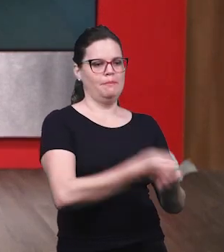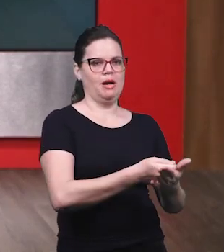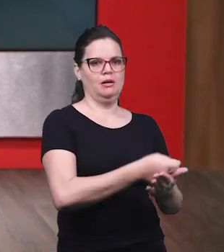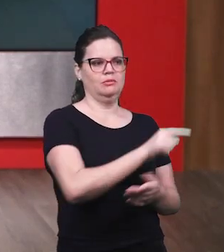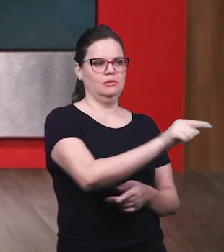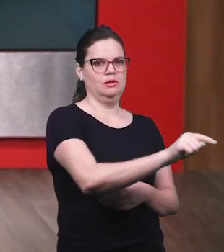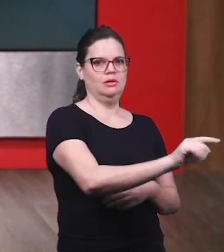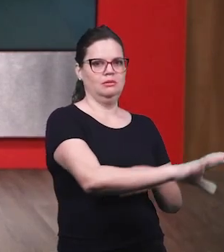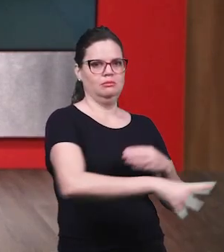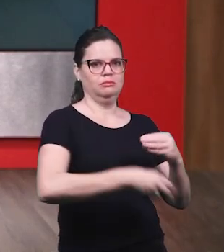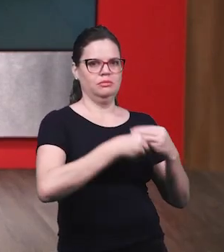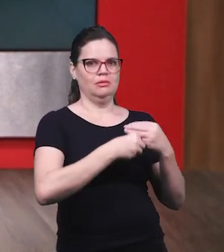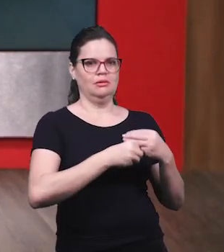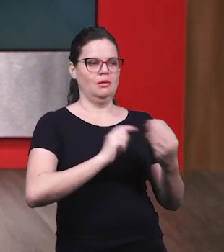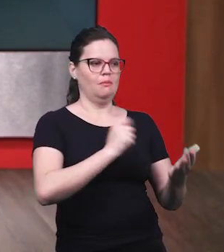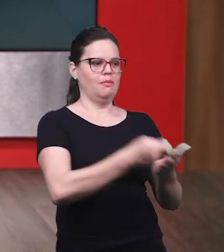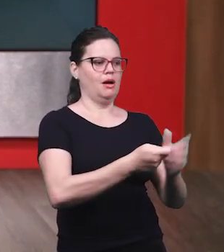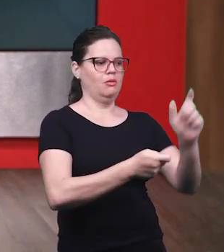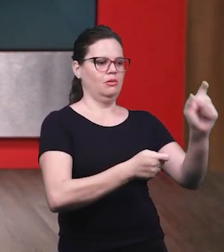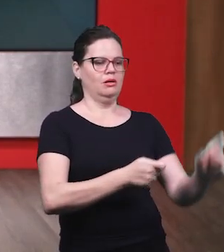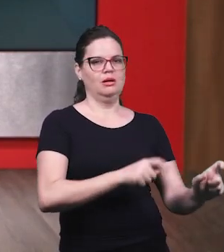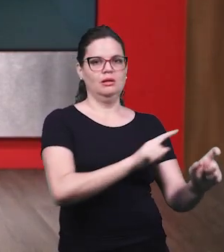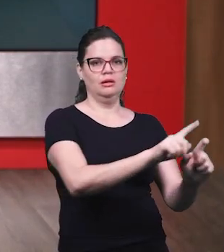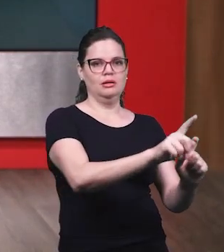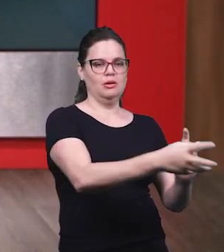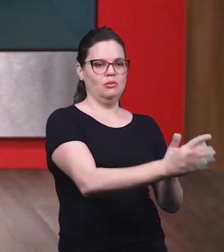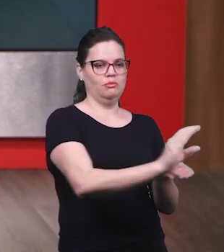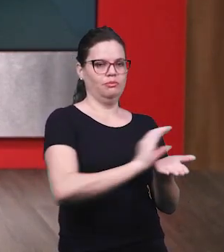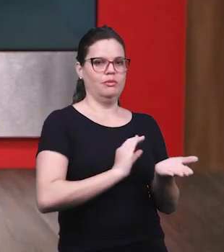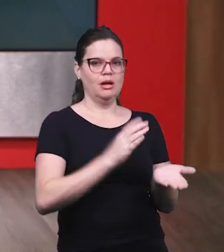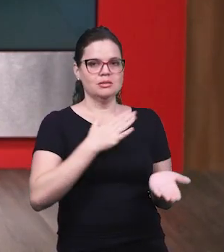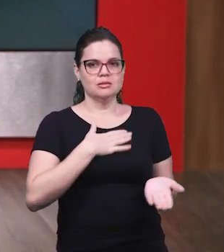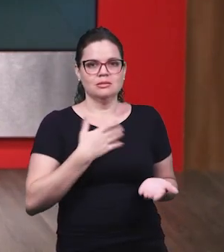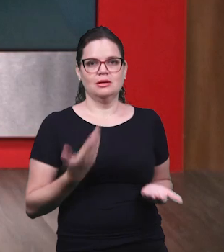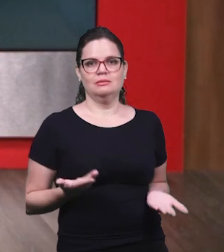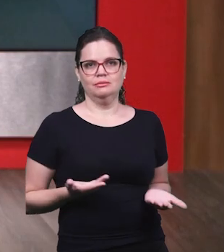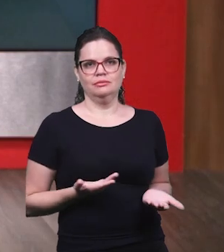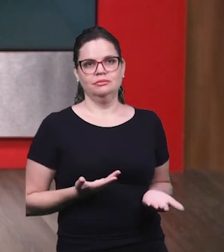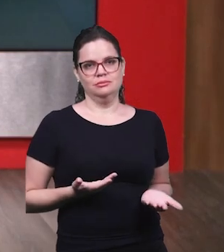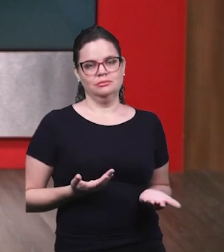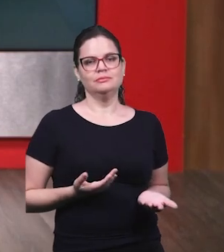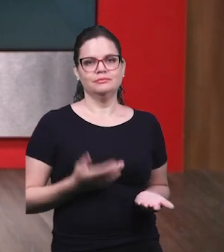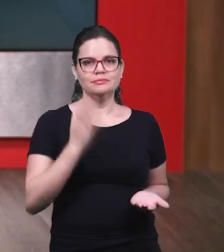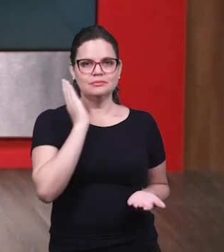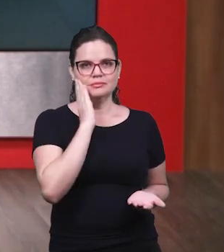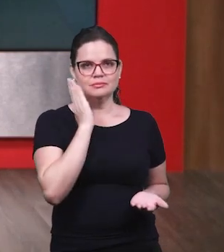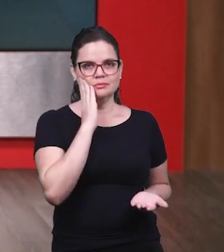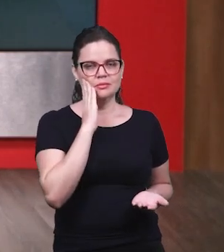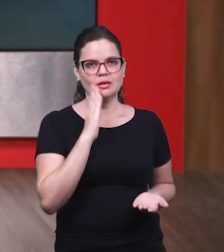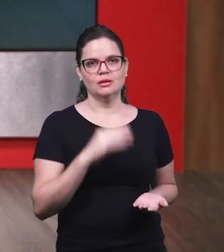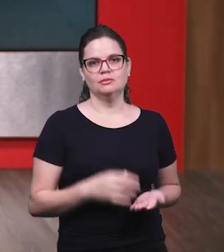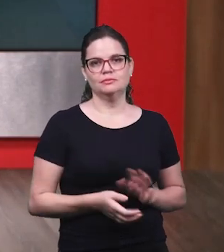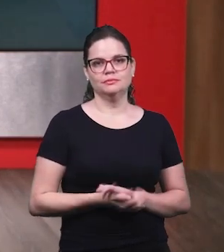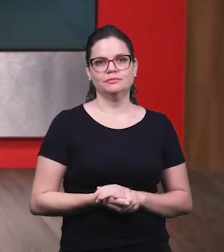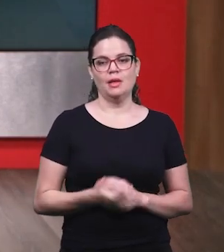imposto, geralmente na fonte, que é colocado sobre o ganho financeiro.